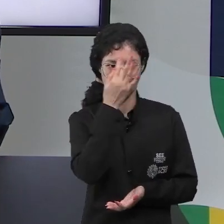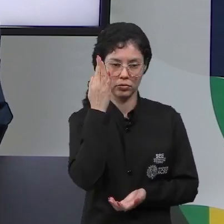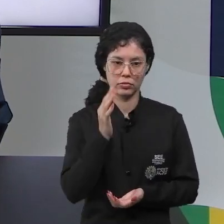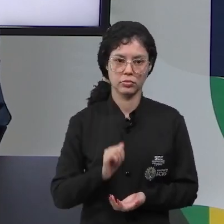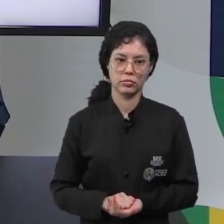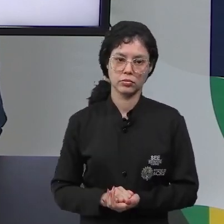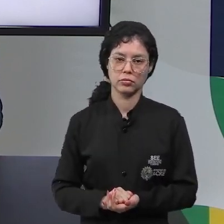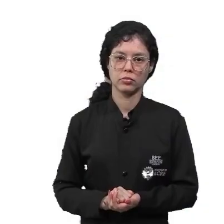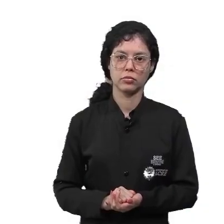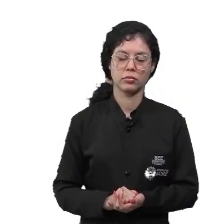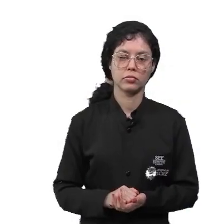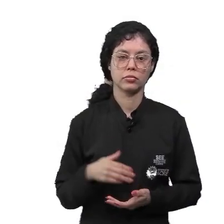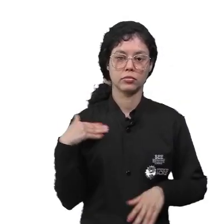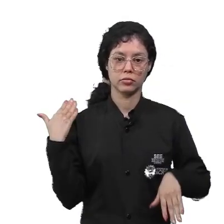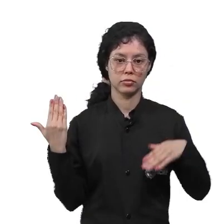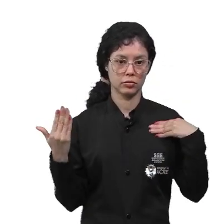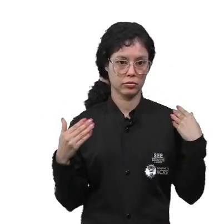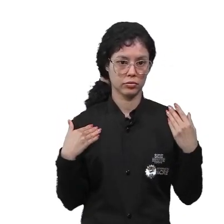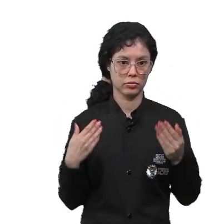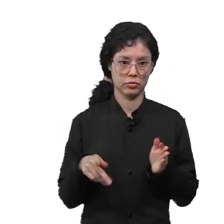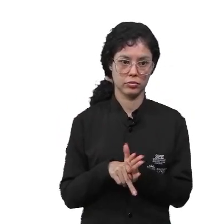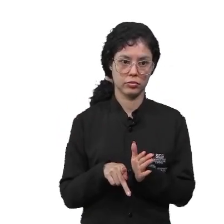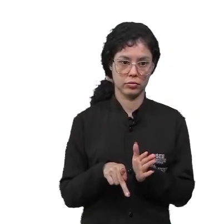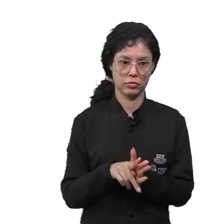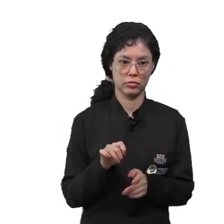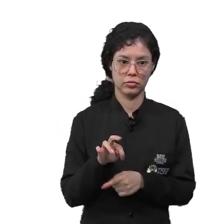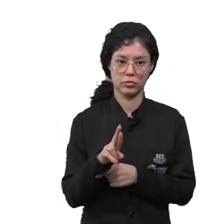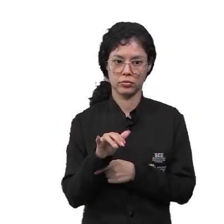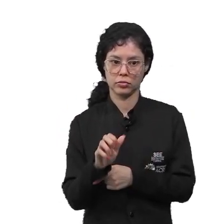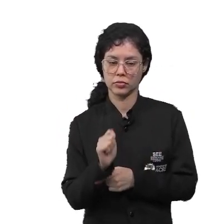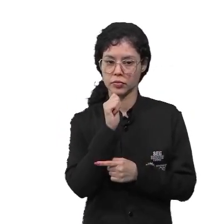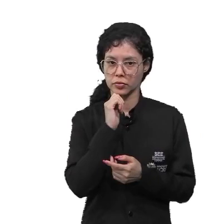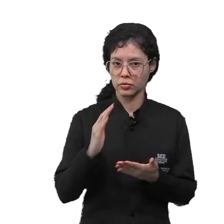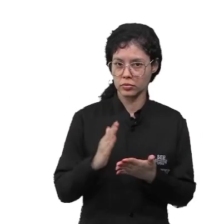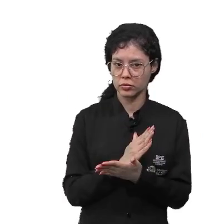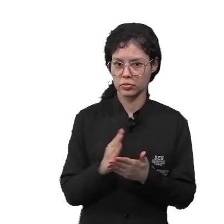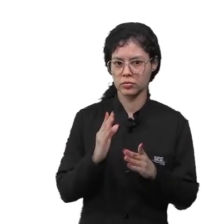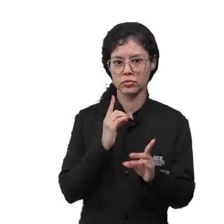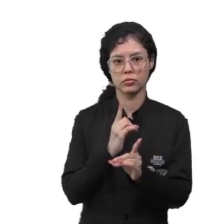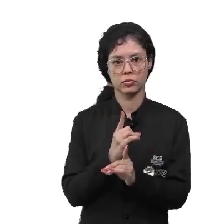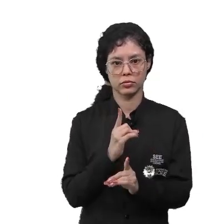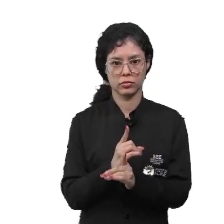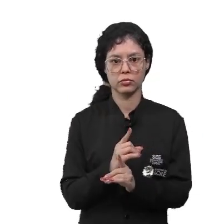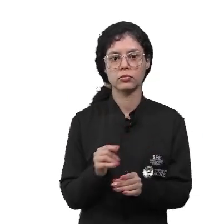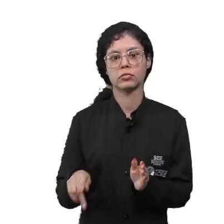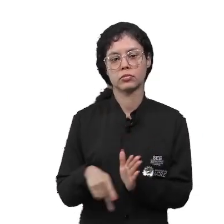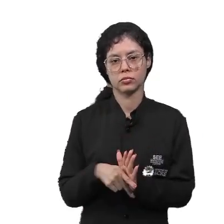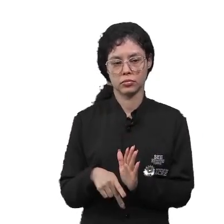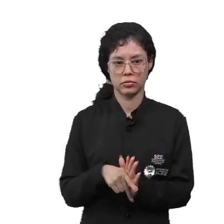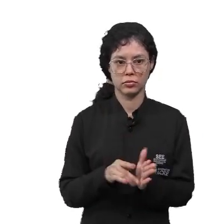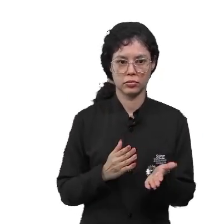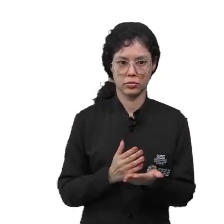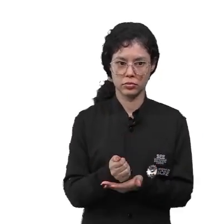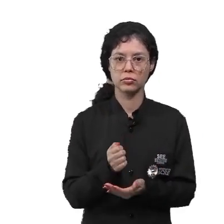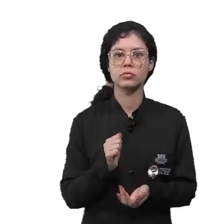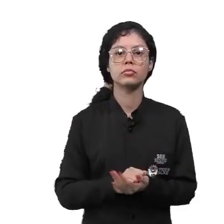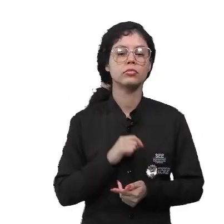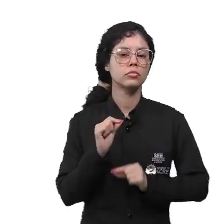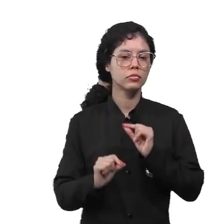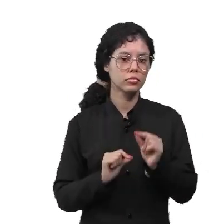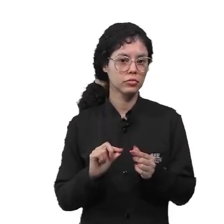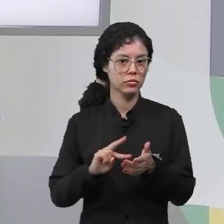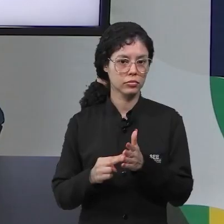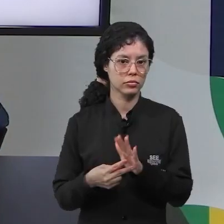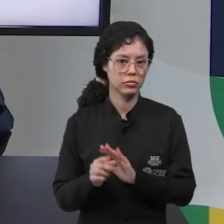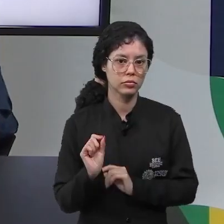filosofar é passear com um saco e, ao encontrar alguma coisa que sirva, pegar. Então, o que isso